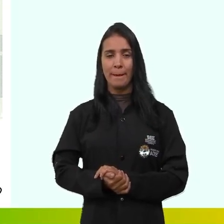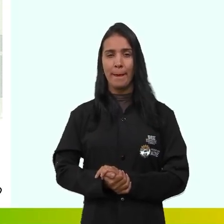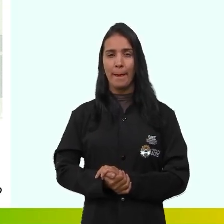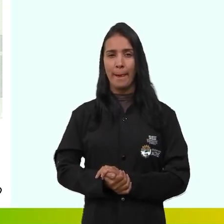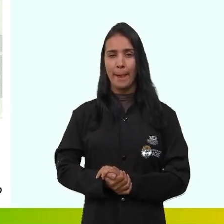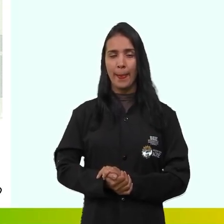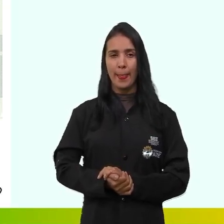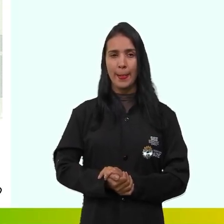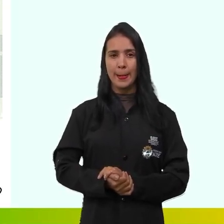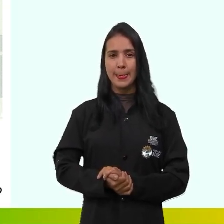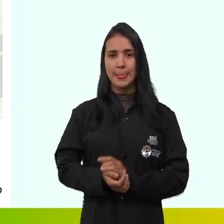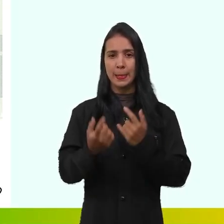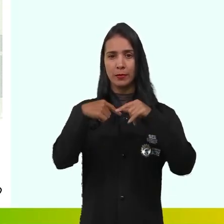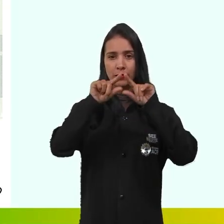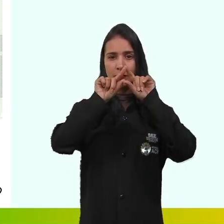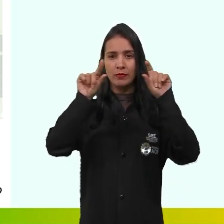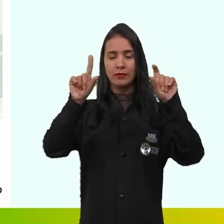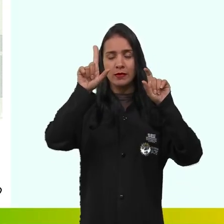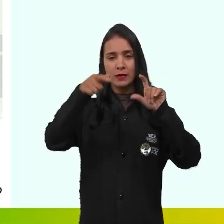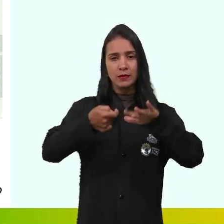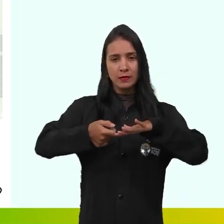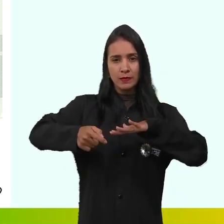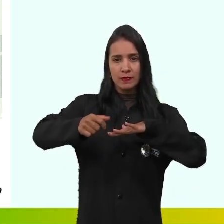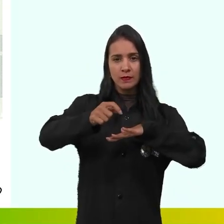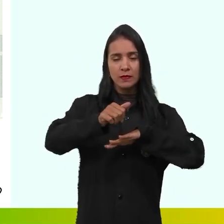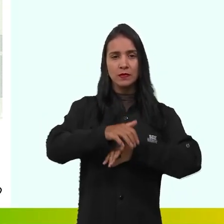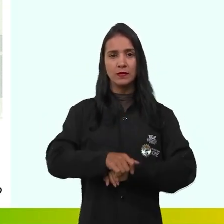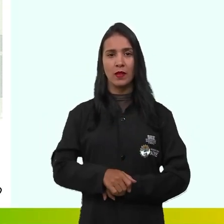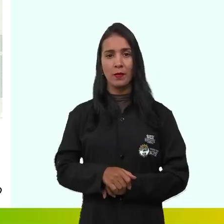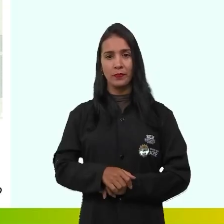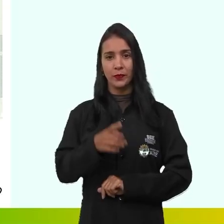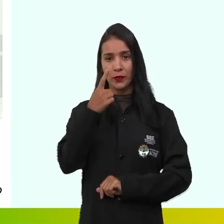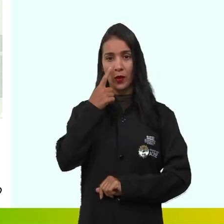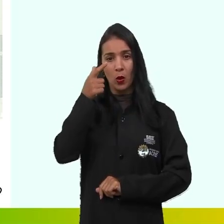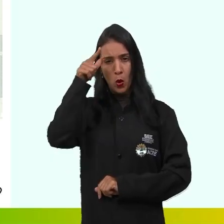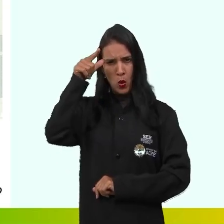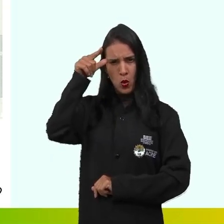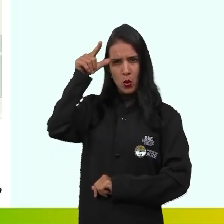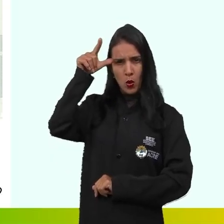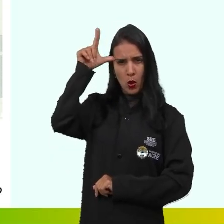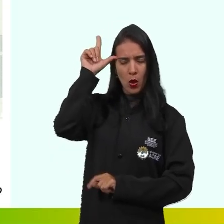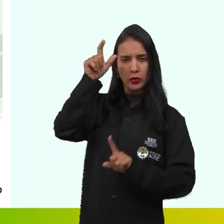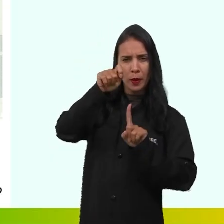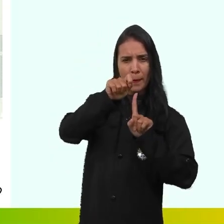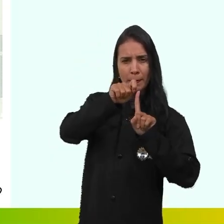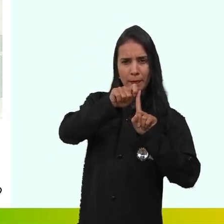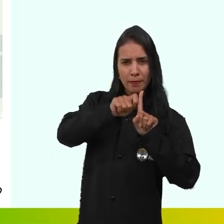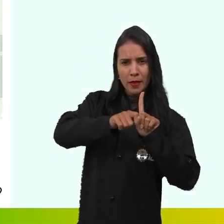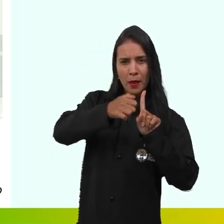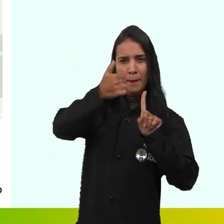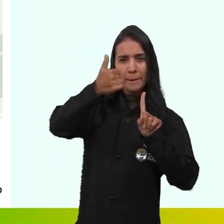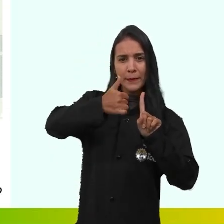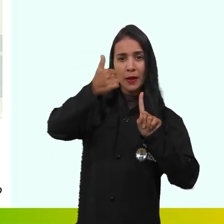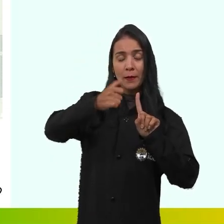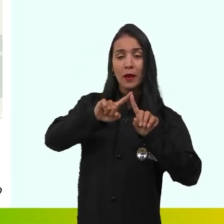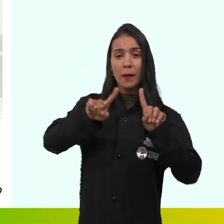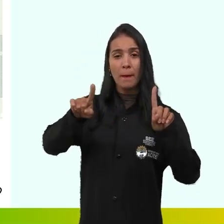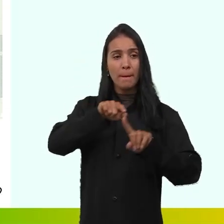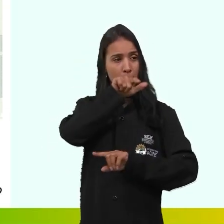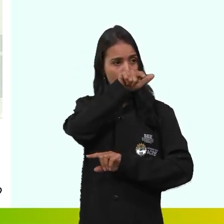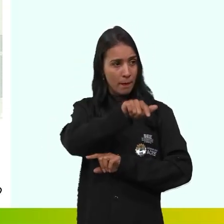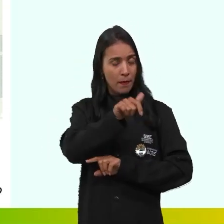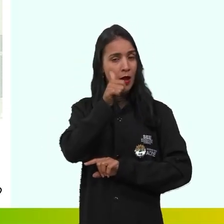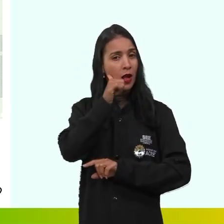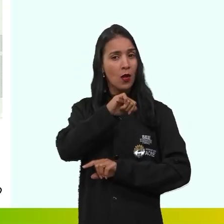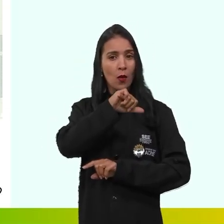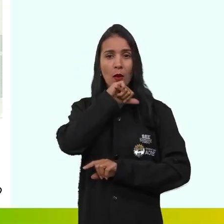parte superior, e diz assim: ontem foi 1º de abril, mas o papai nem percebeu porque ele se